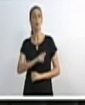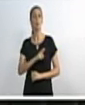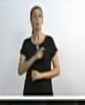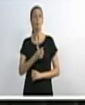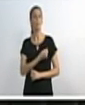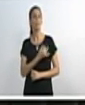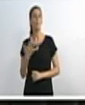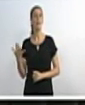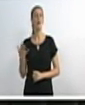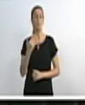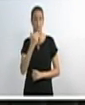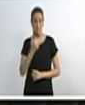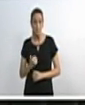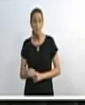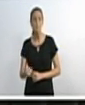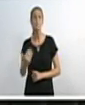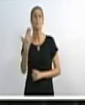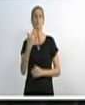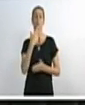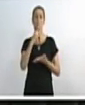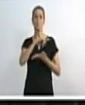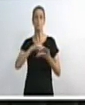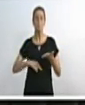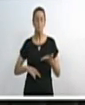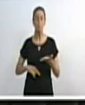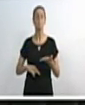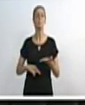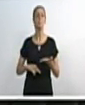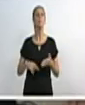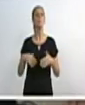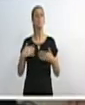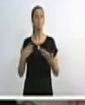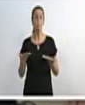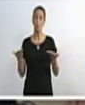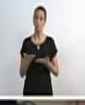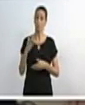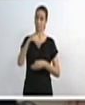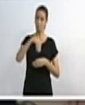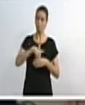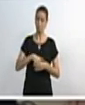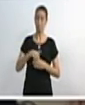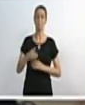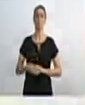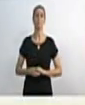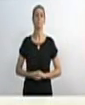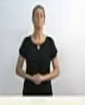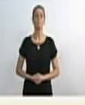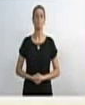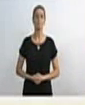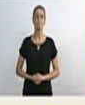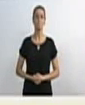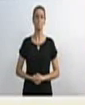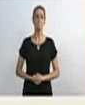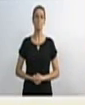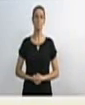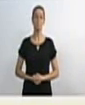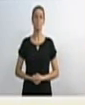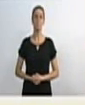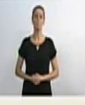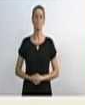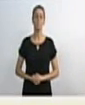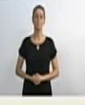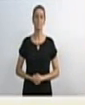Alguém mais para discutir? Não, né? Ninguém mais inscrito, então, por gentileza, em votação. Tem mais um,